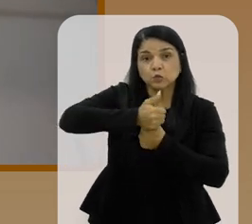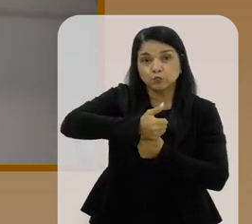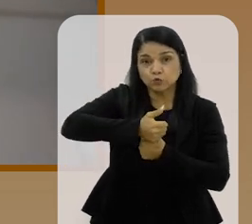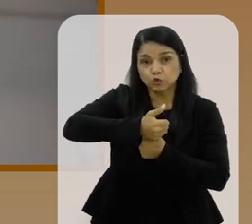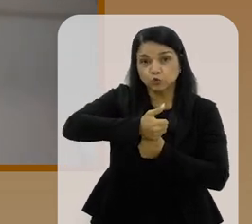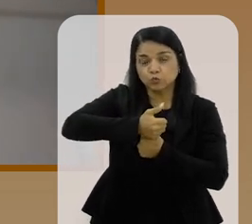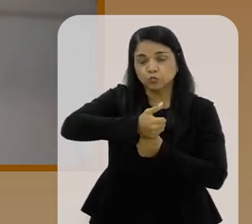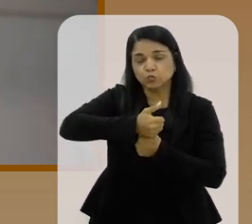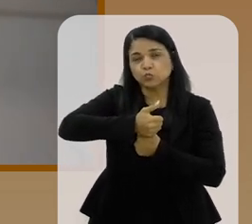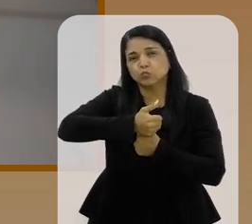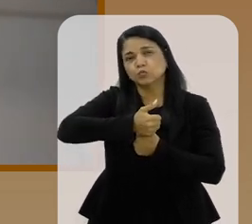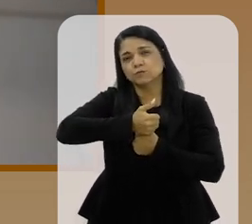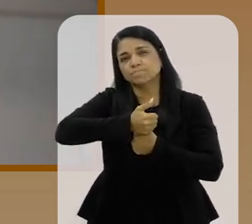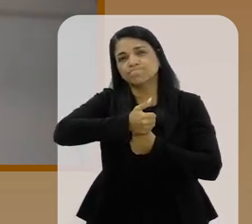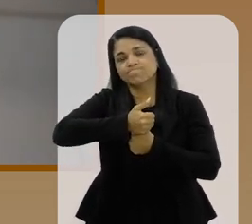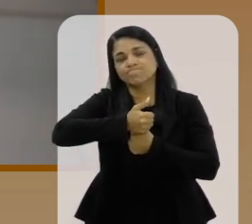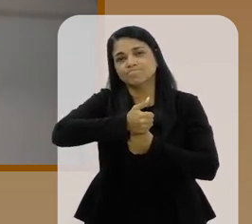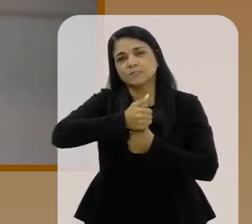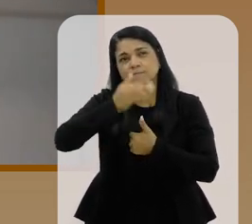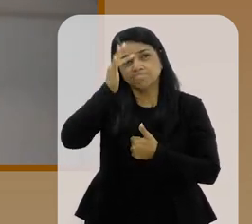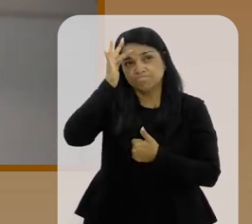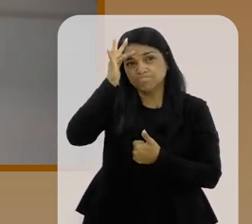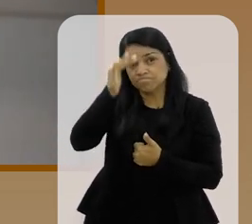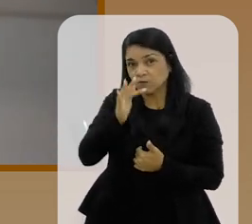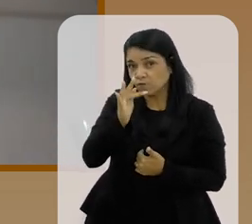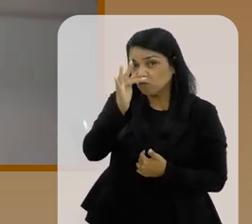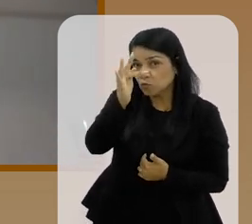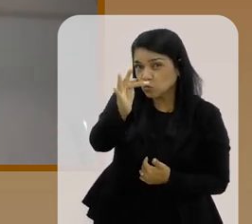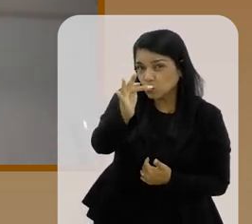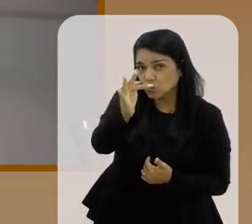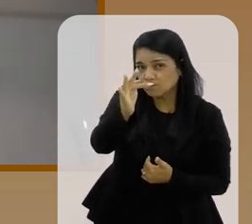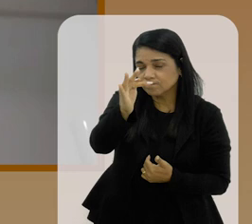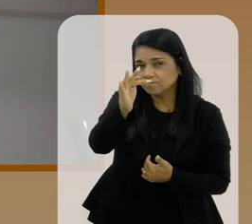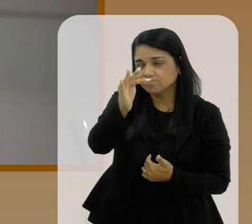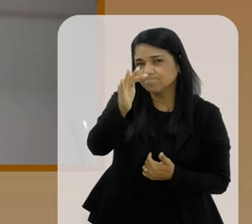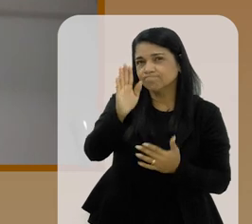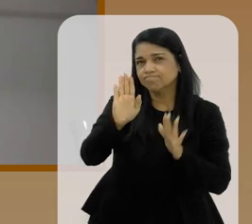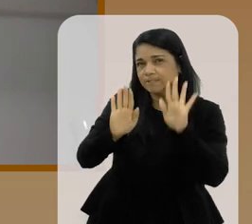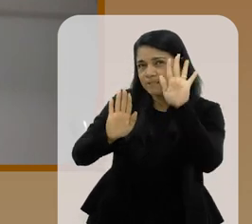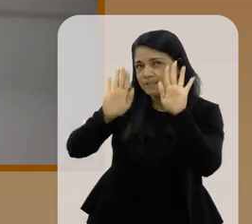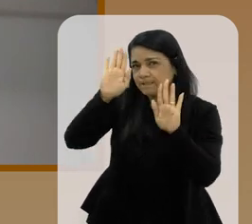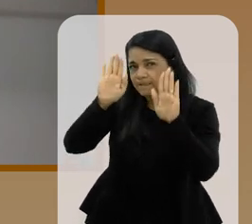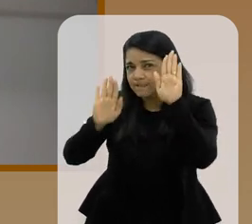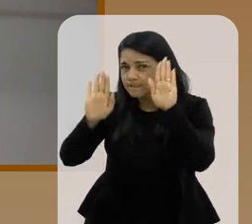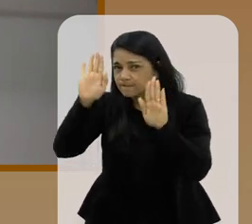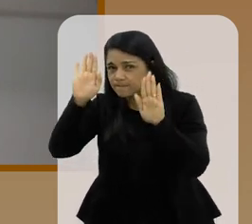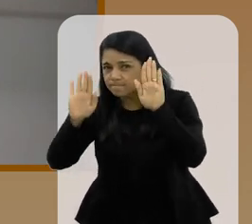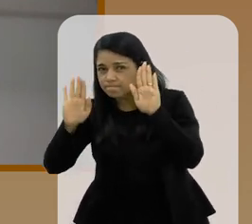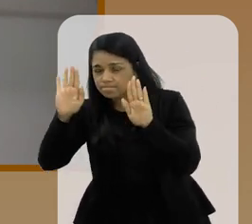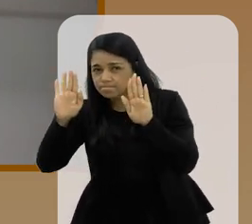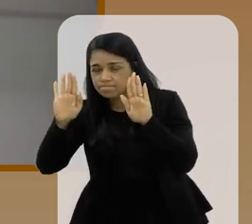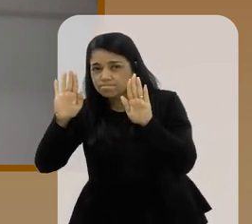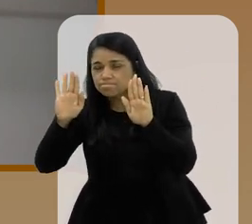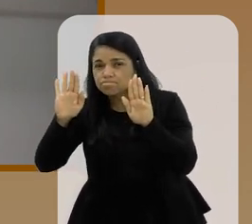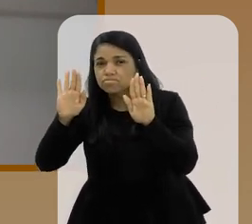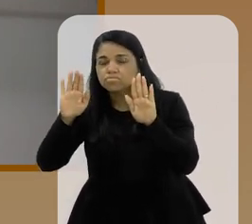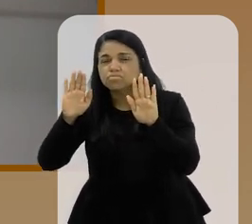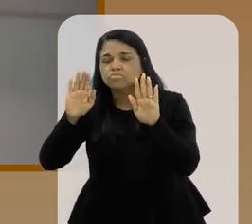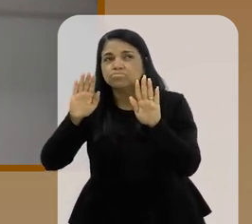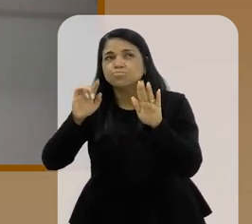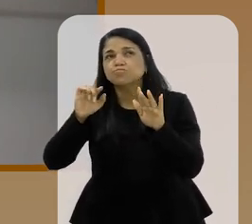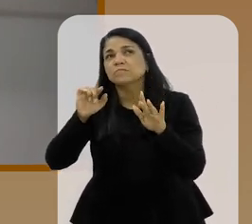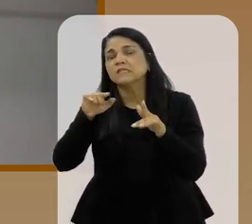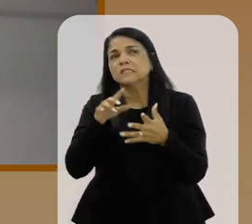você substitui a noção, às vezes, de previsão por uma previsão probabilística. Então, você não